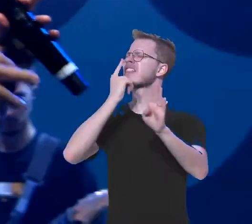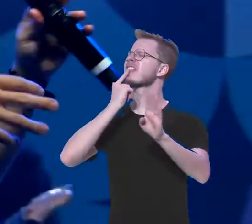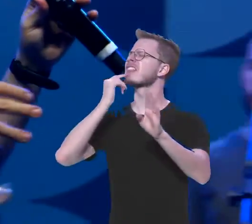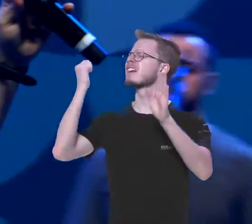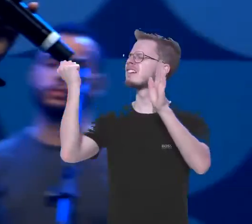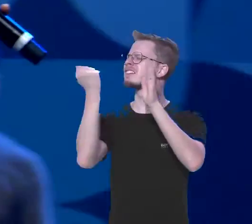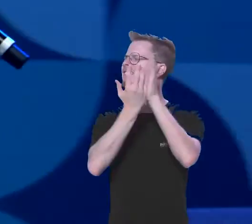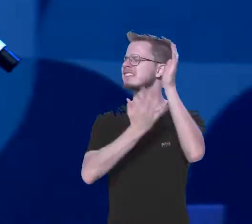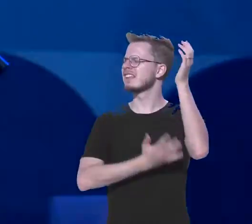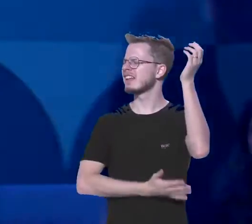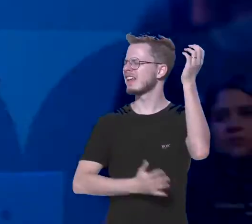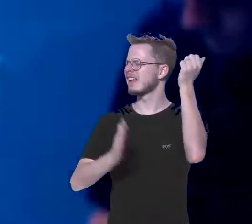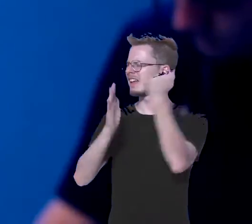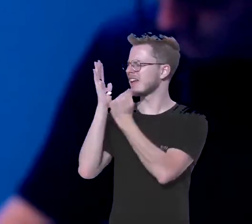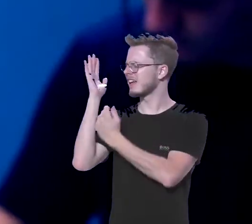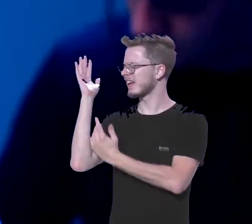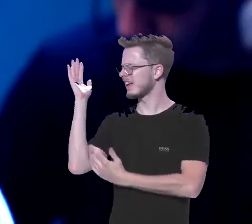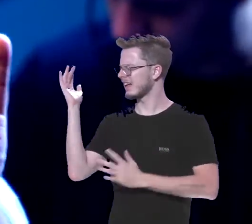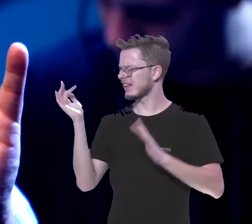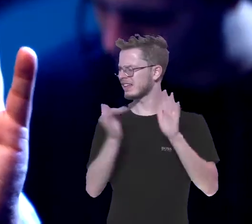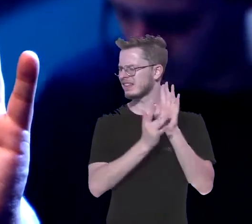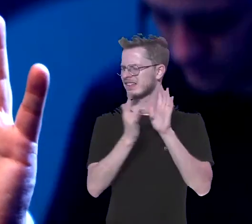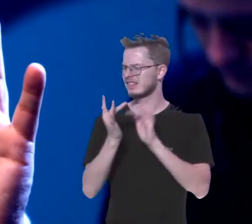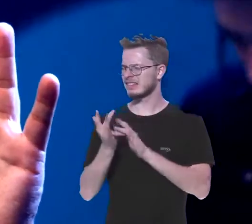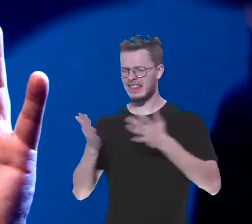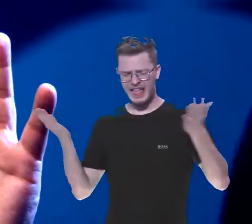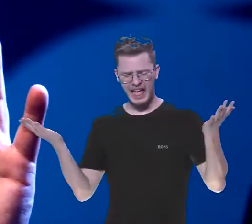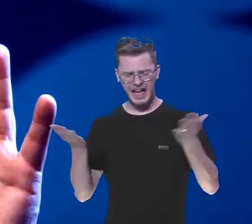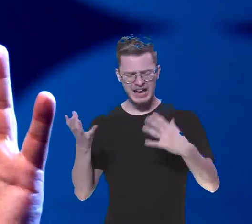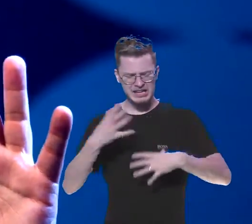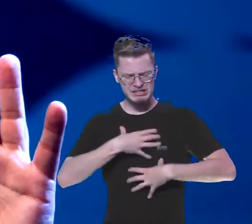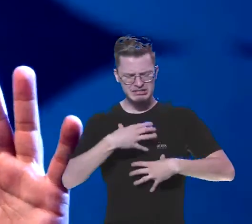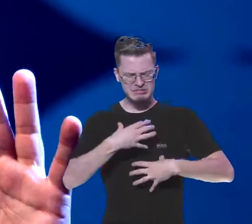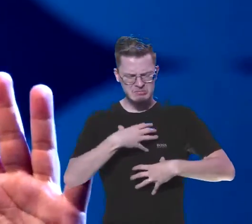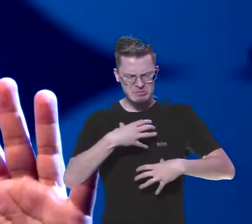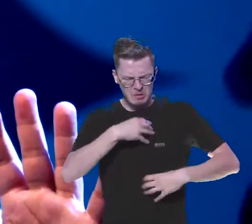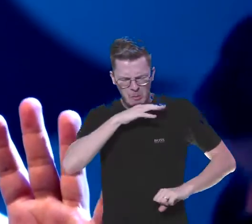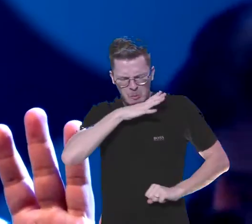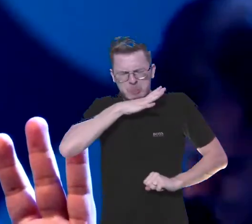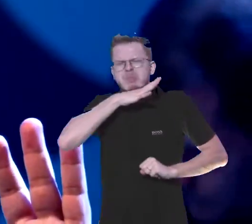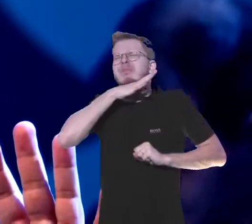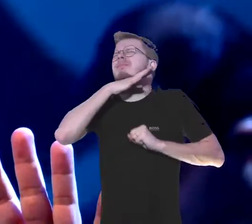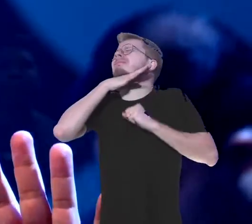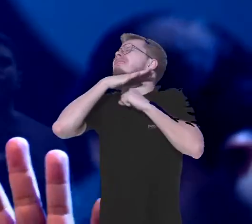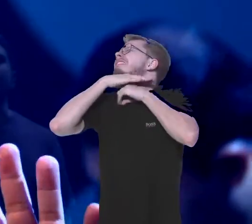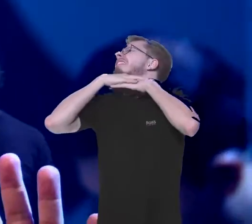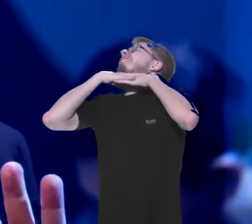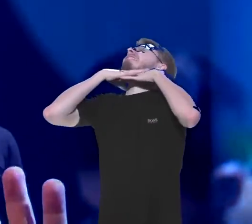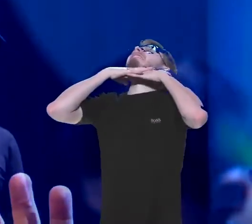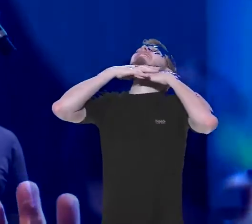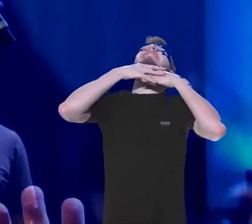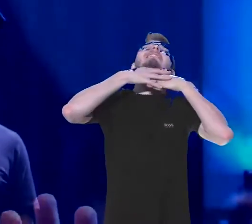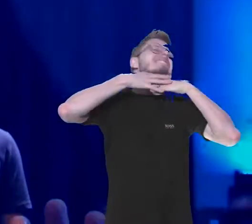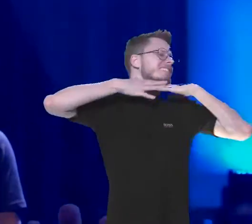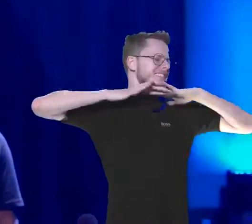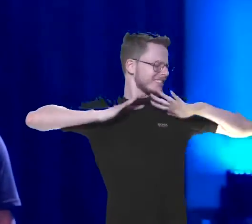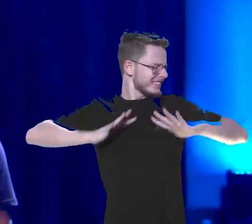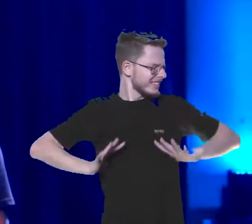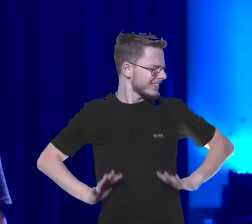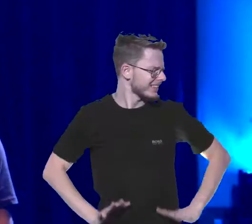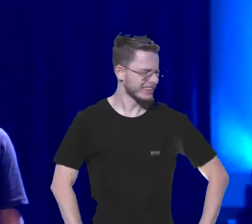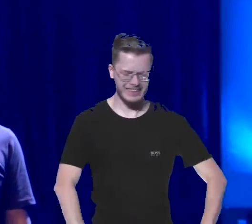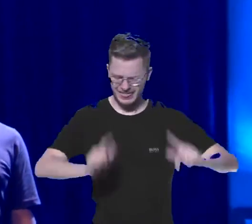de Jesus. Agora que esses sentimentos que têm nos intoxicado, Senhor, sejam removidos. Limpa o